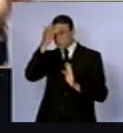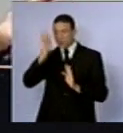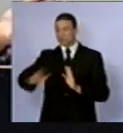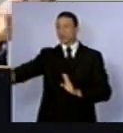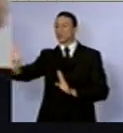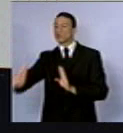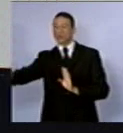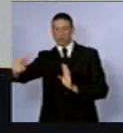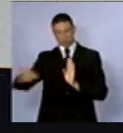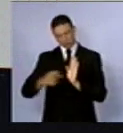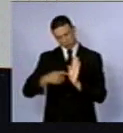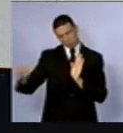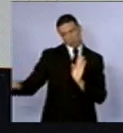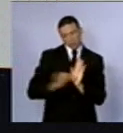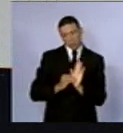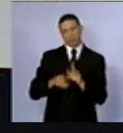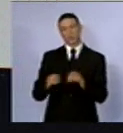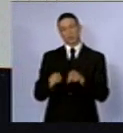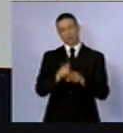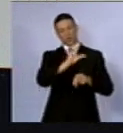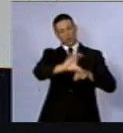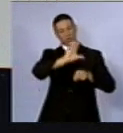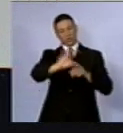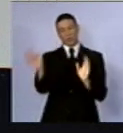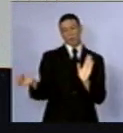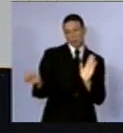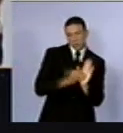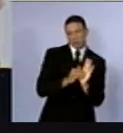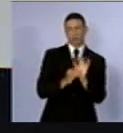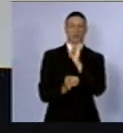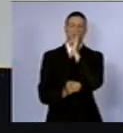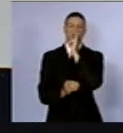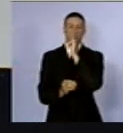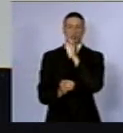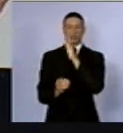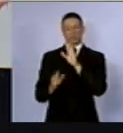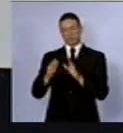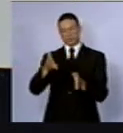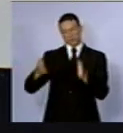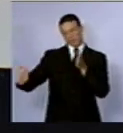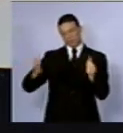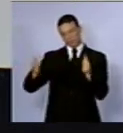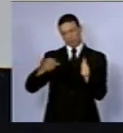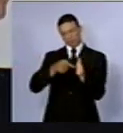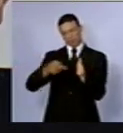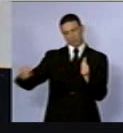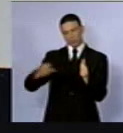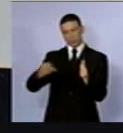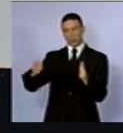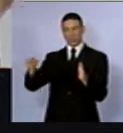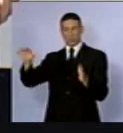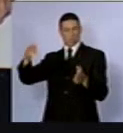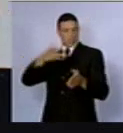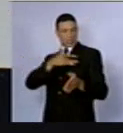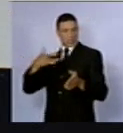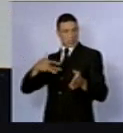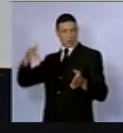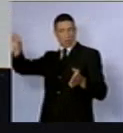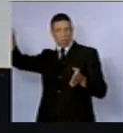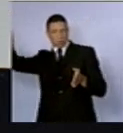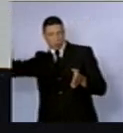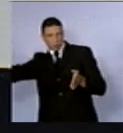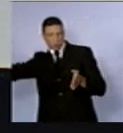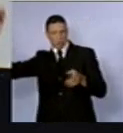próprios princípios constitucionais que asseguram quando há uma diferença uma distância nas condições das partes